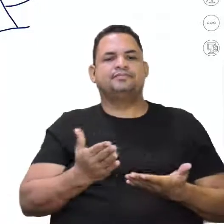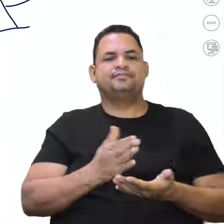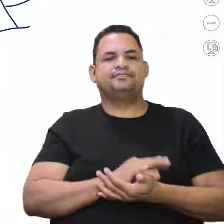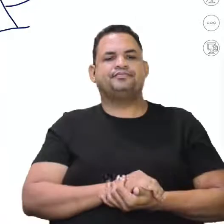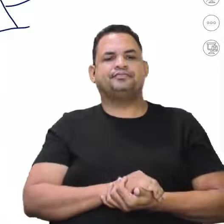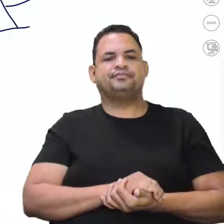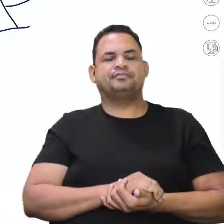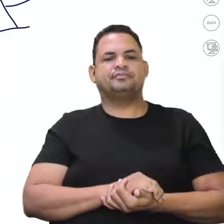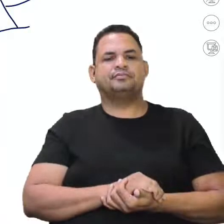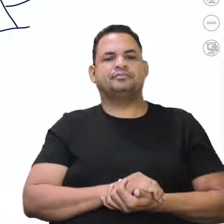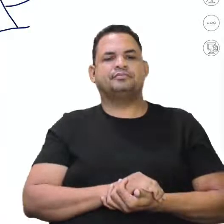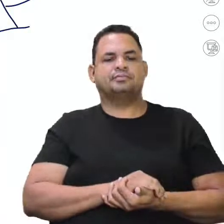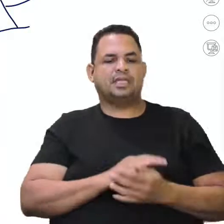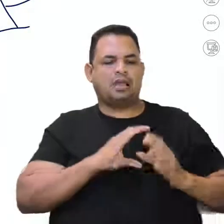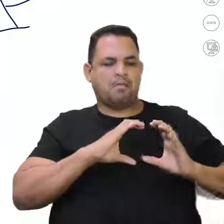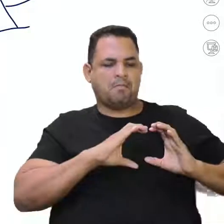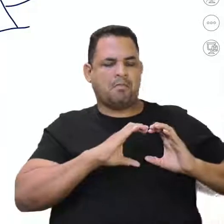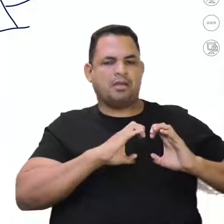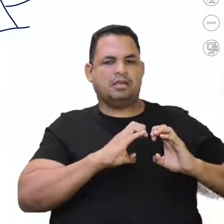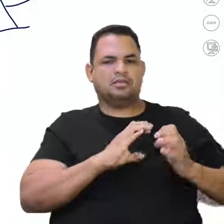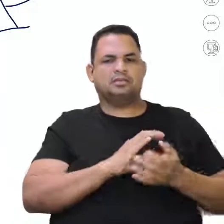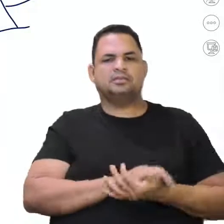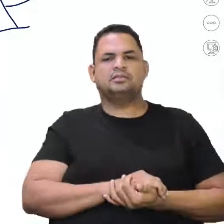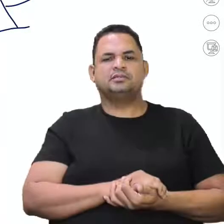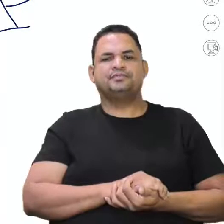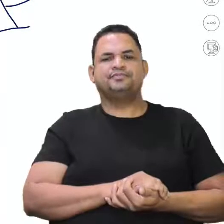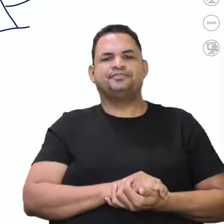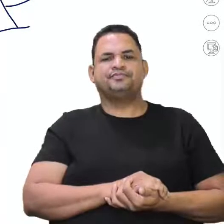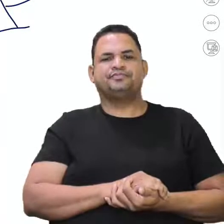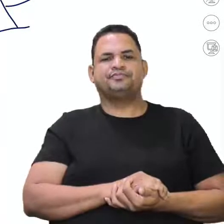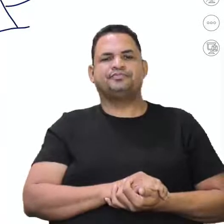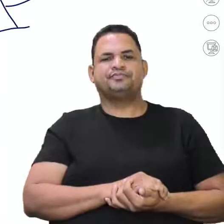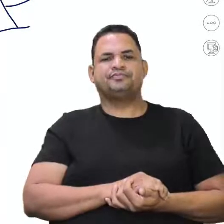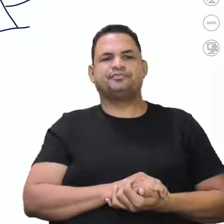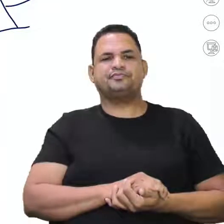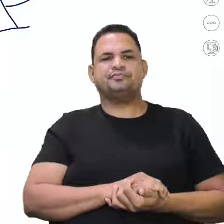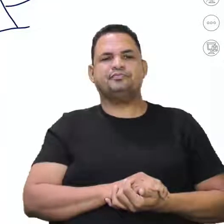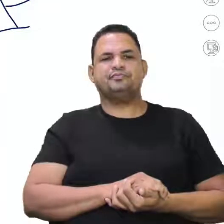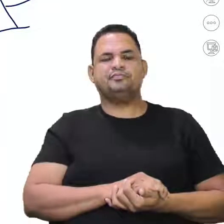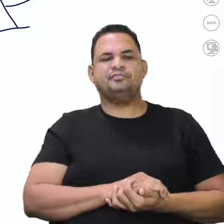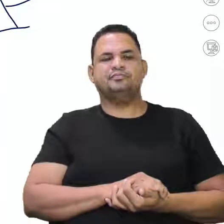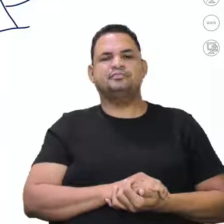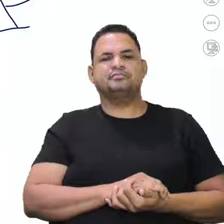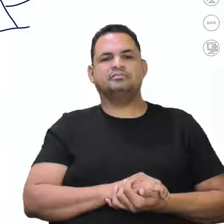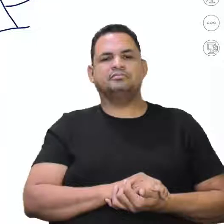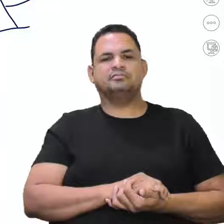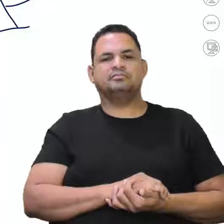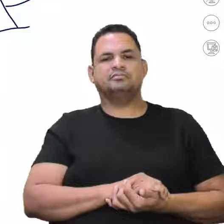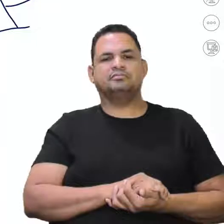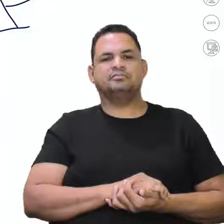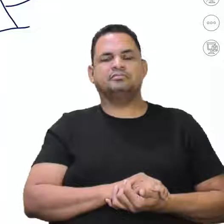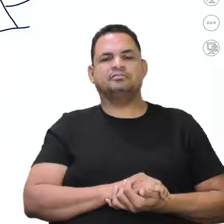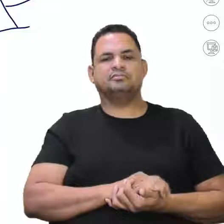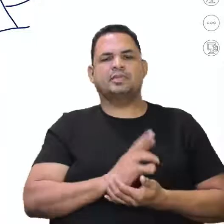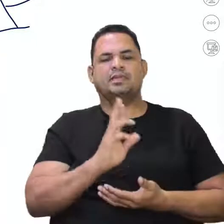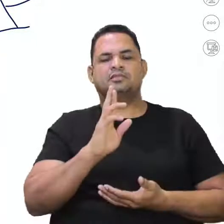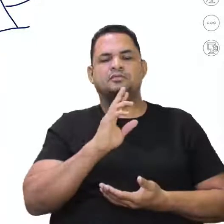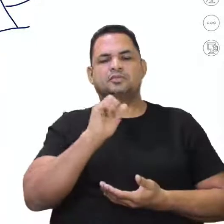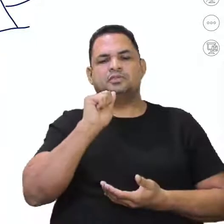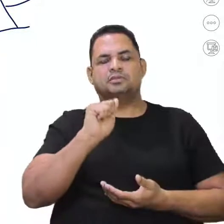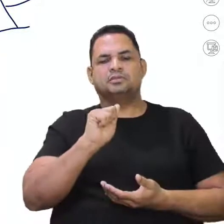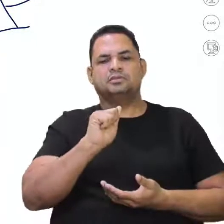coisa. Fall in love, se apaixonar. Is probably, olha aí, ó. Is probably. Então, deve ser aqui a minha resposta